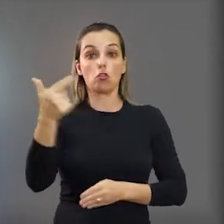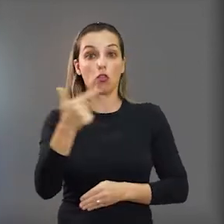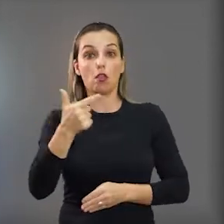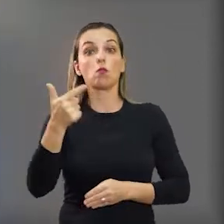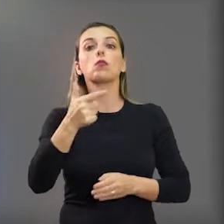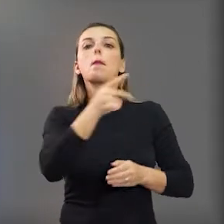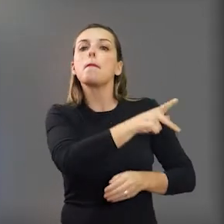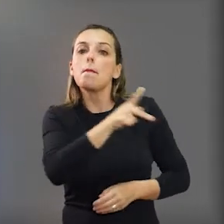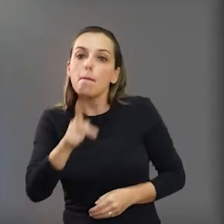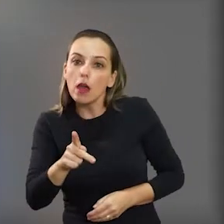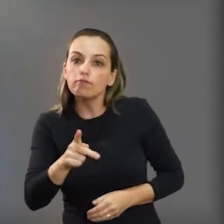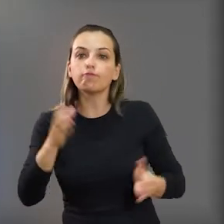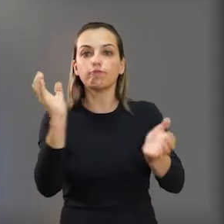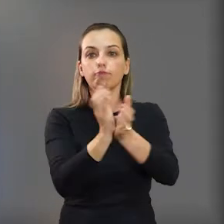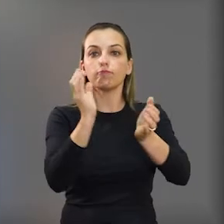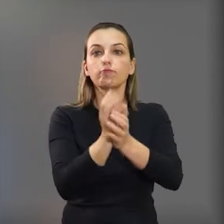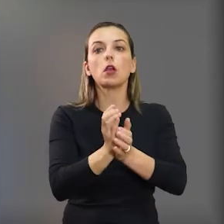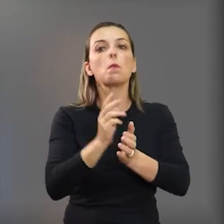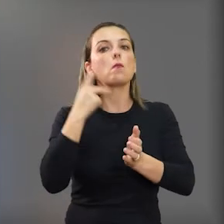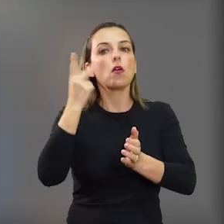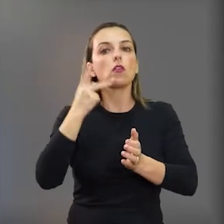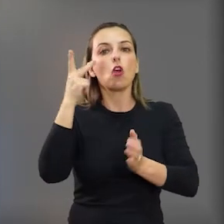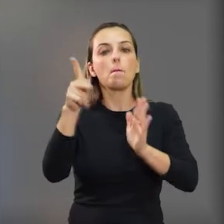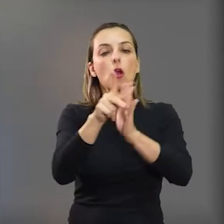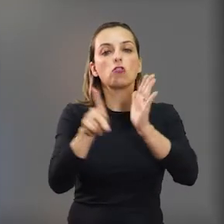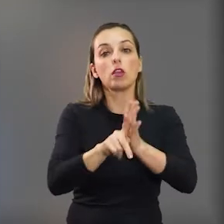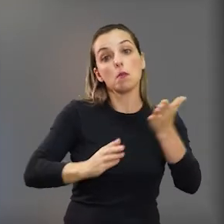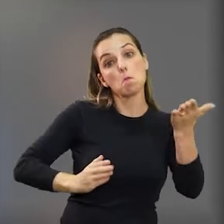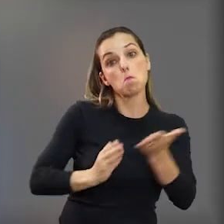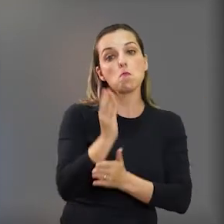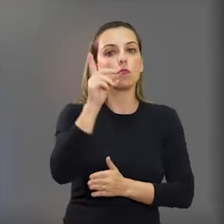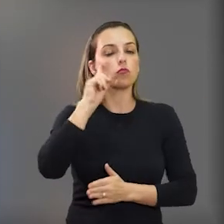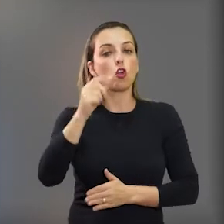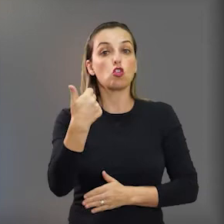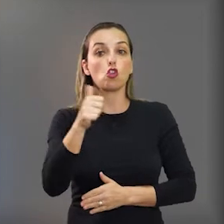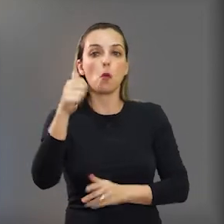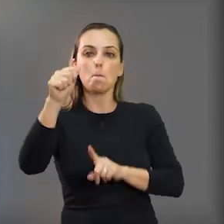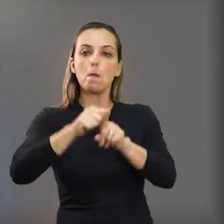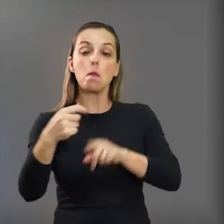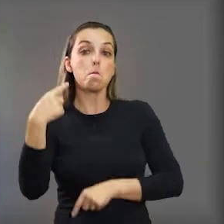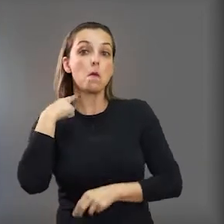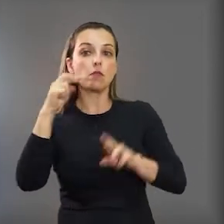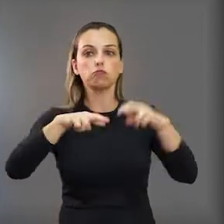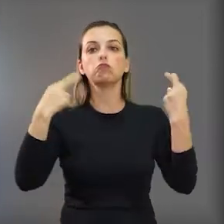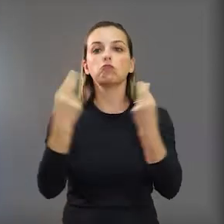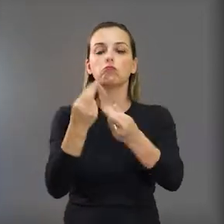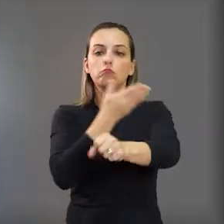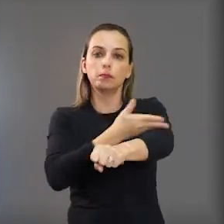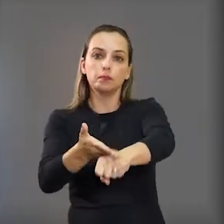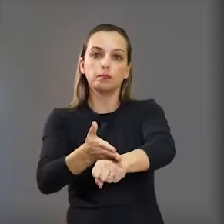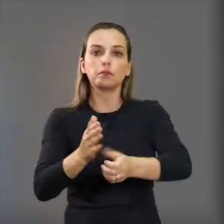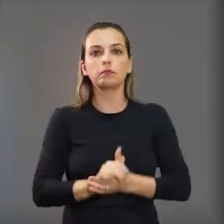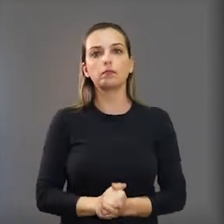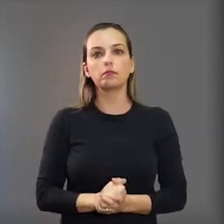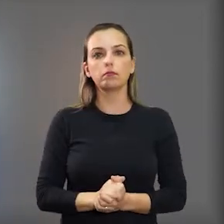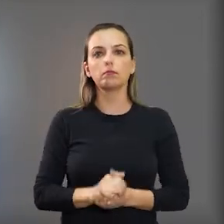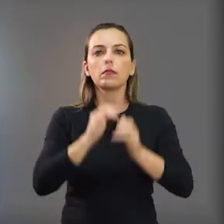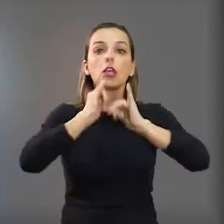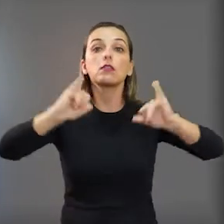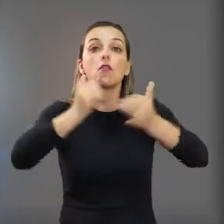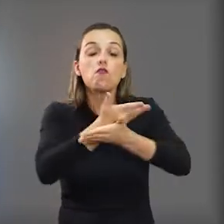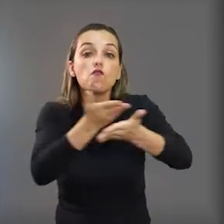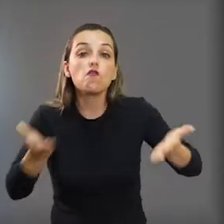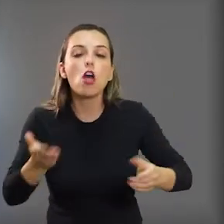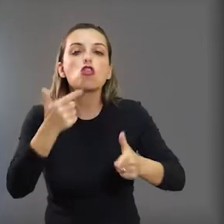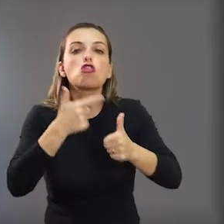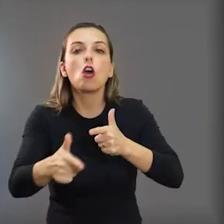da Câmara, e foi aprovada por unanimidade na sessão ordinária de 11 de maio. Quero dizer para vocês também, complementando a